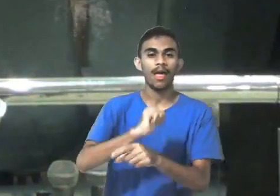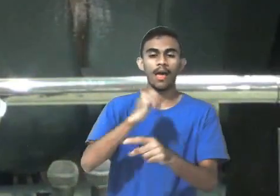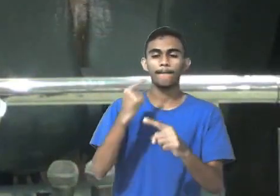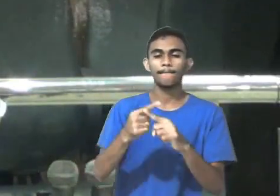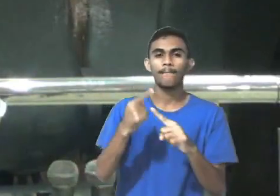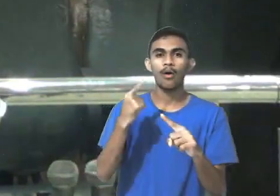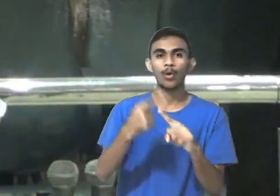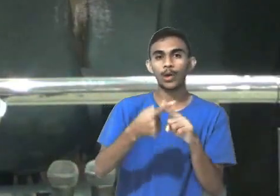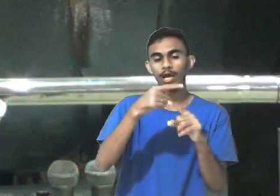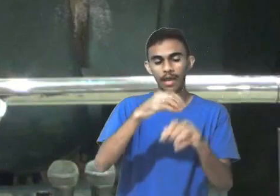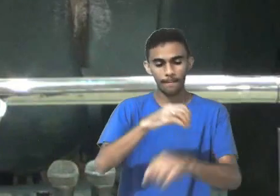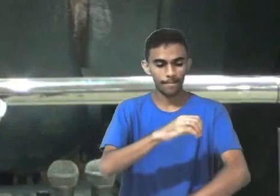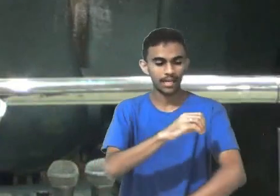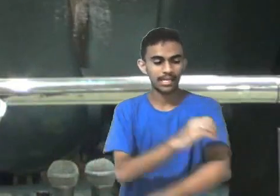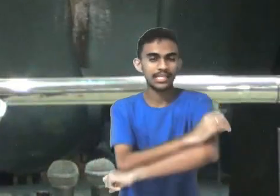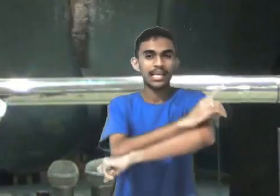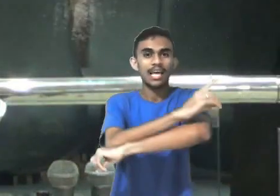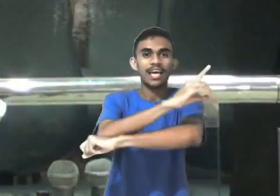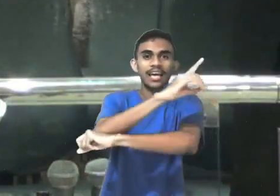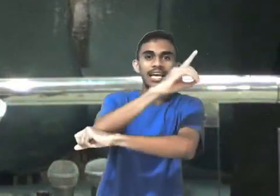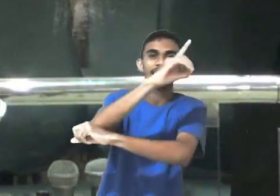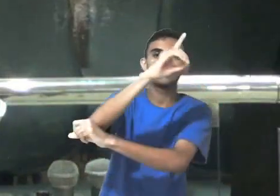espera, porque bem